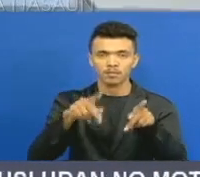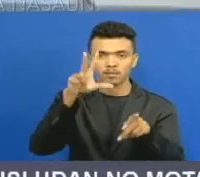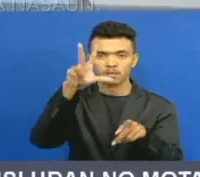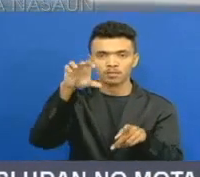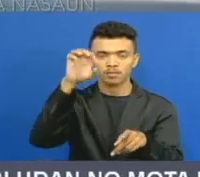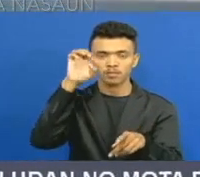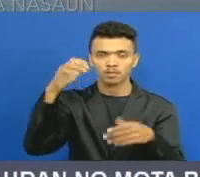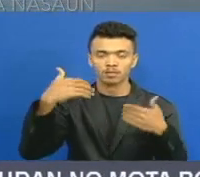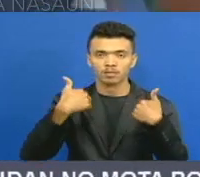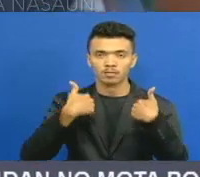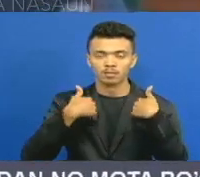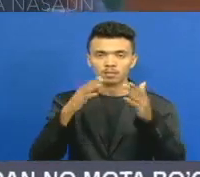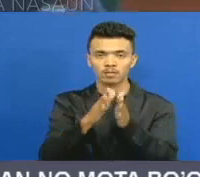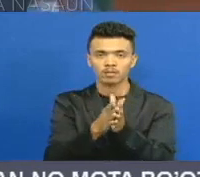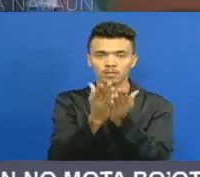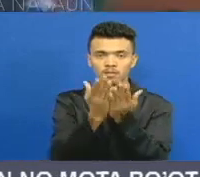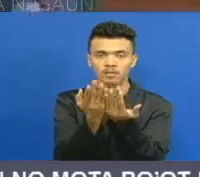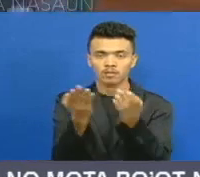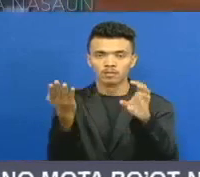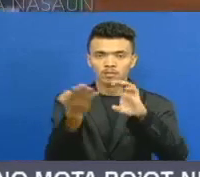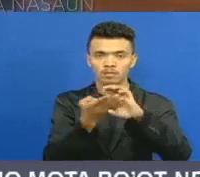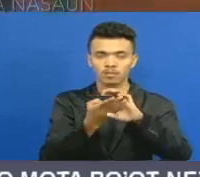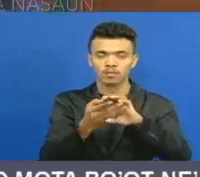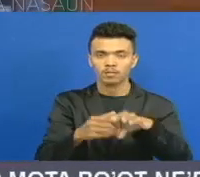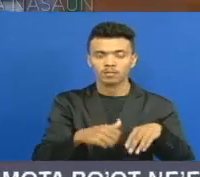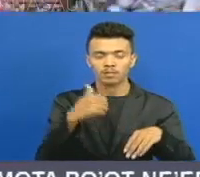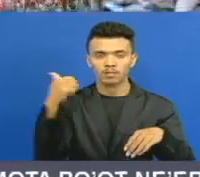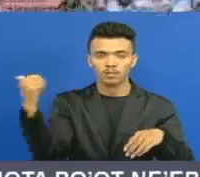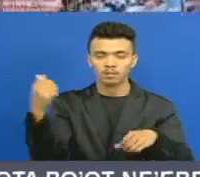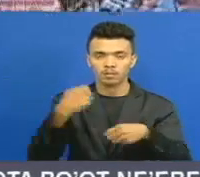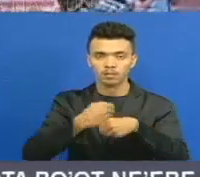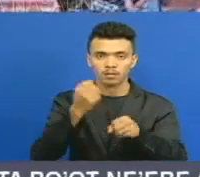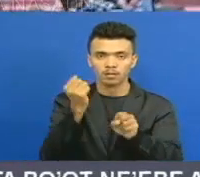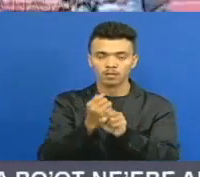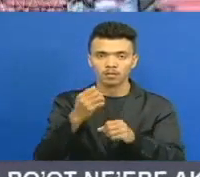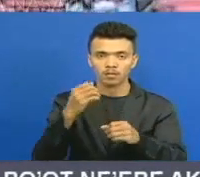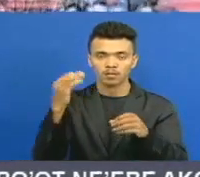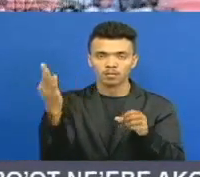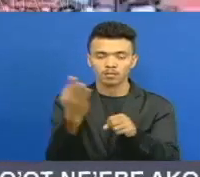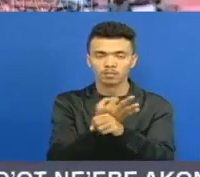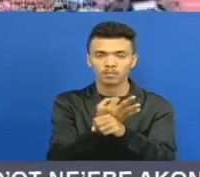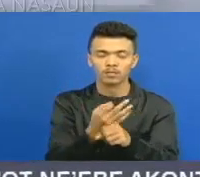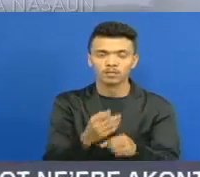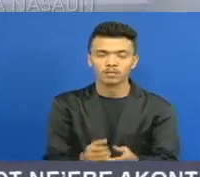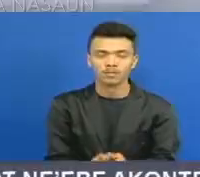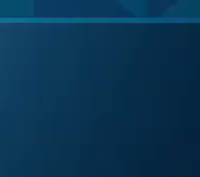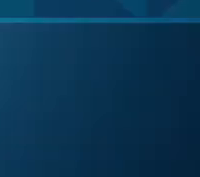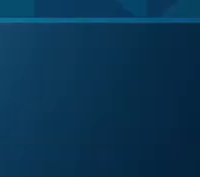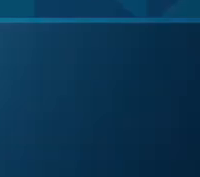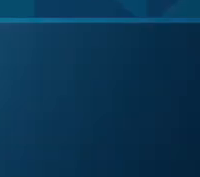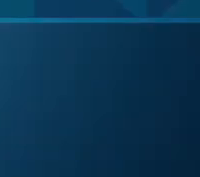ona conta bancária nos siraselu, e a processo trata documentos, que o seu tem de loseja sa reportagem ba